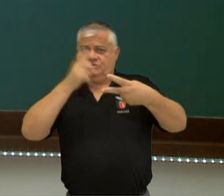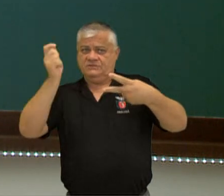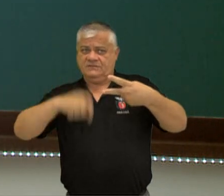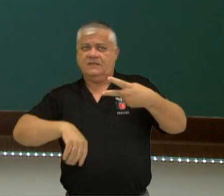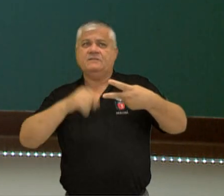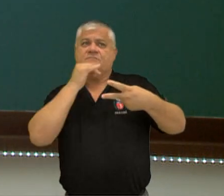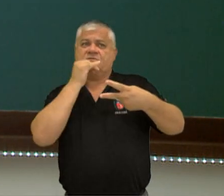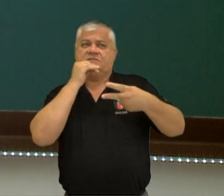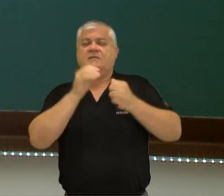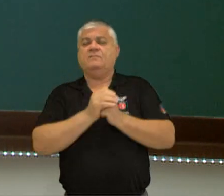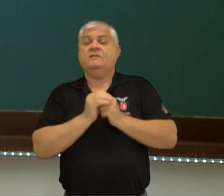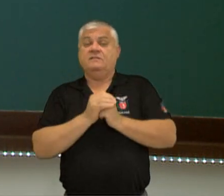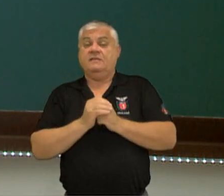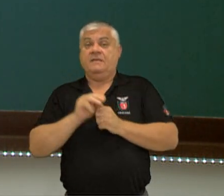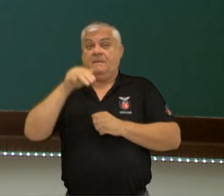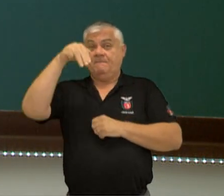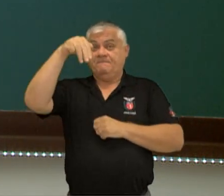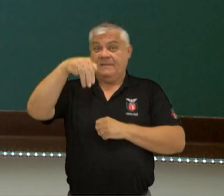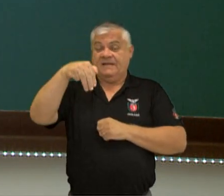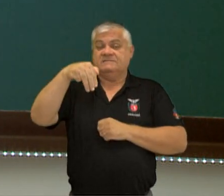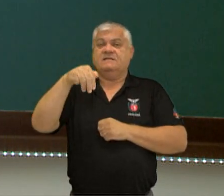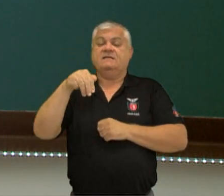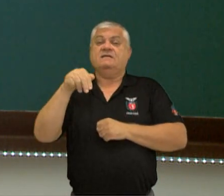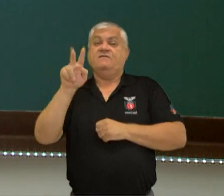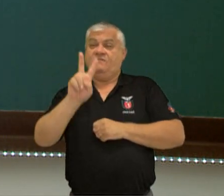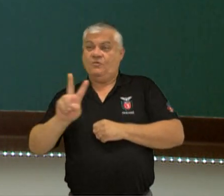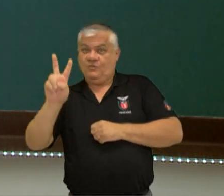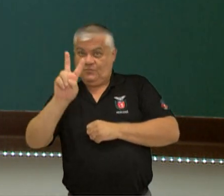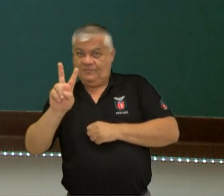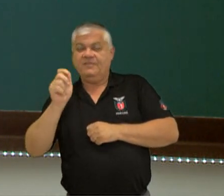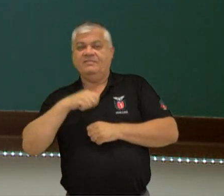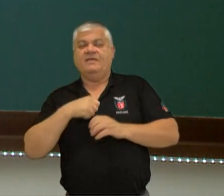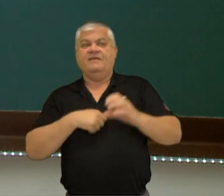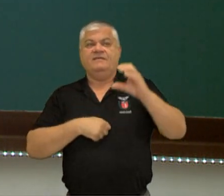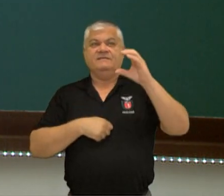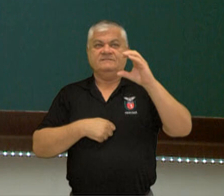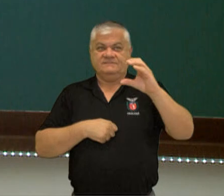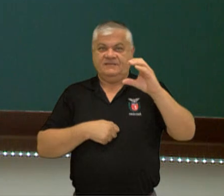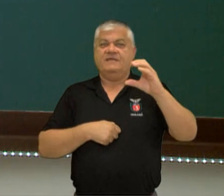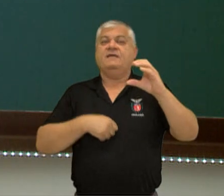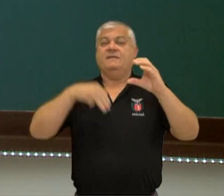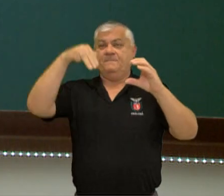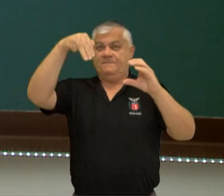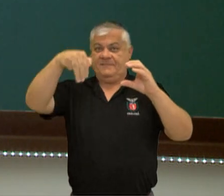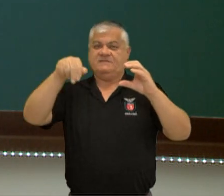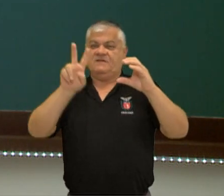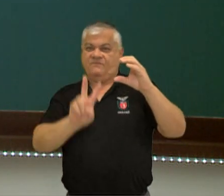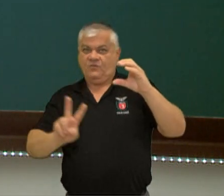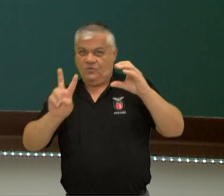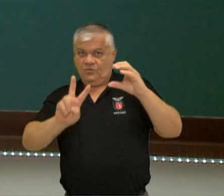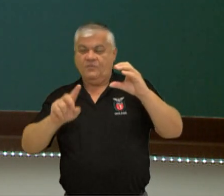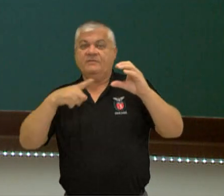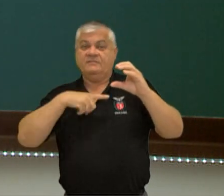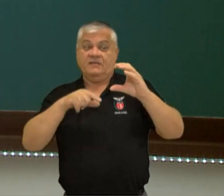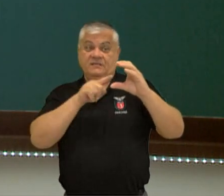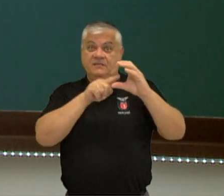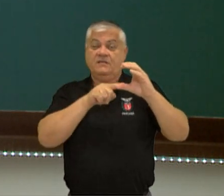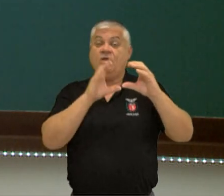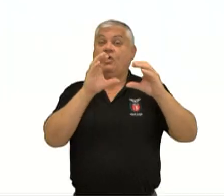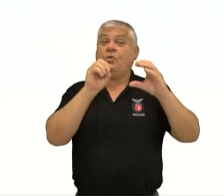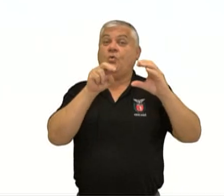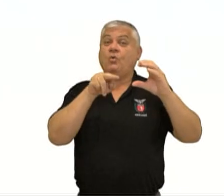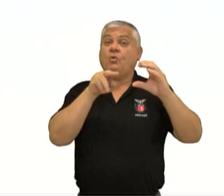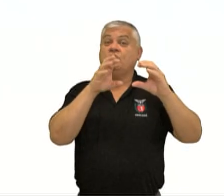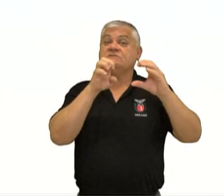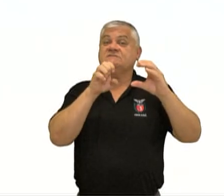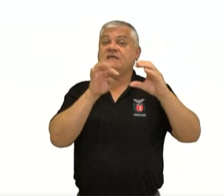que relaciona a massa em gramas com o volume em litros, e aí a fórmula é a seguinte: C maiúsculo para indicar a concentração comum,